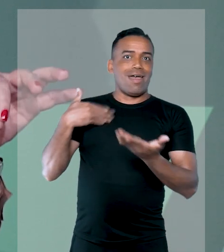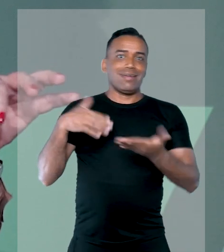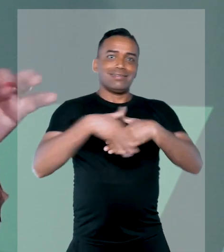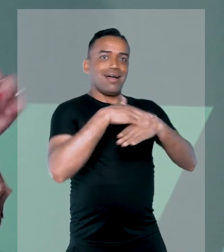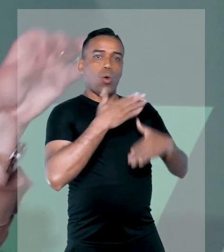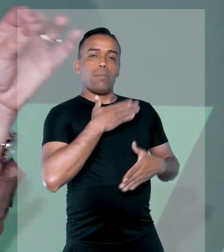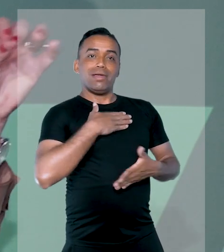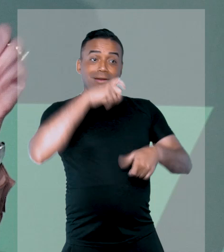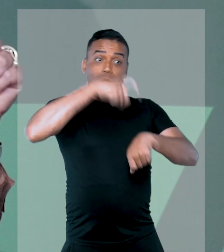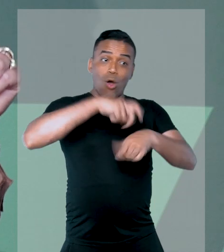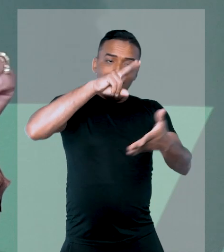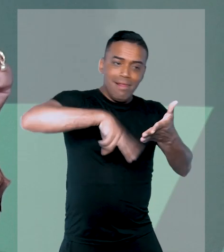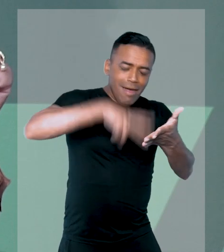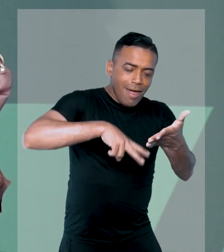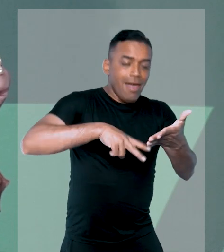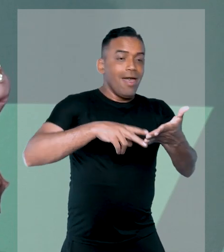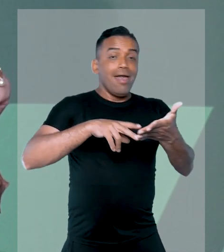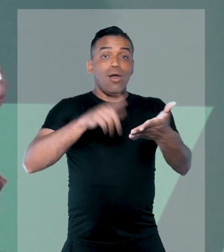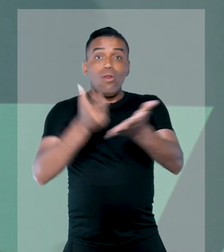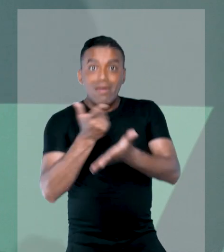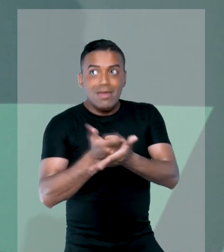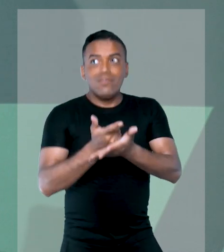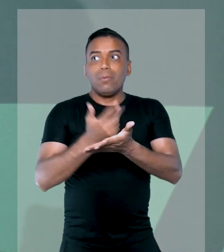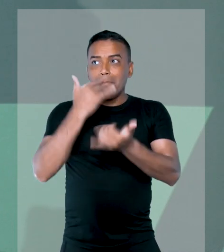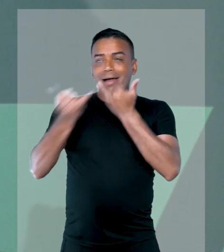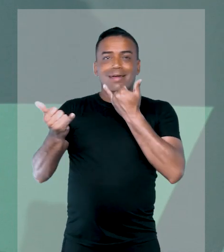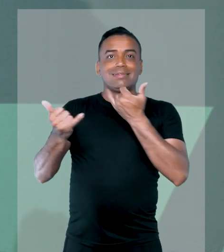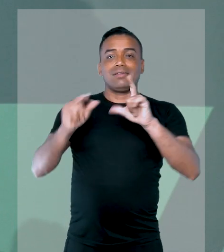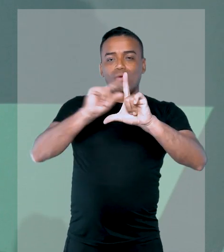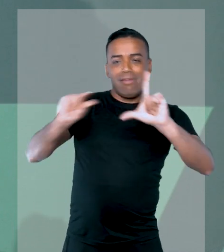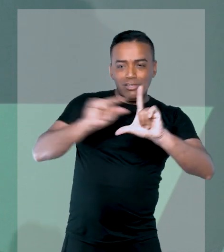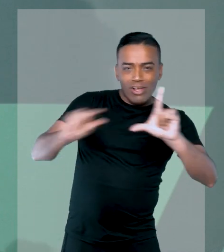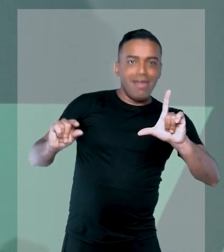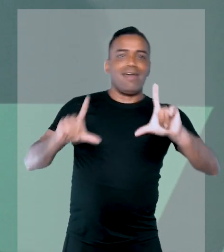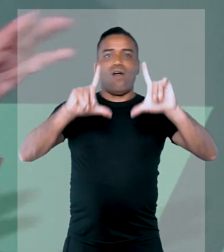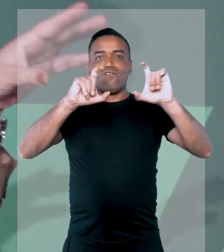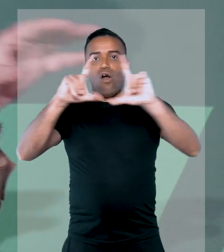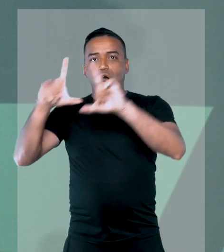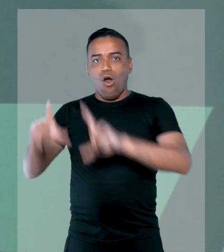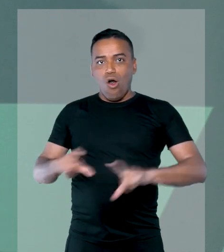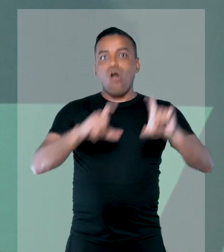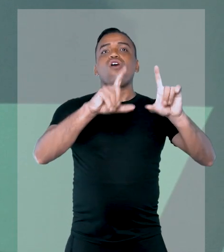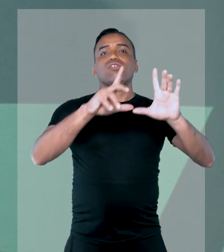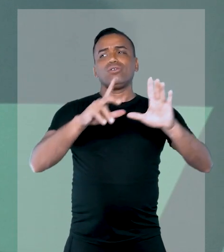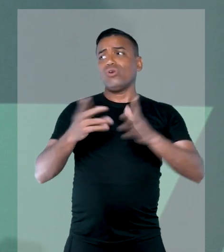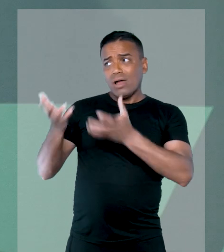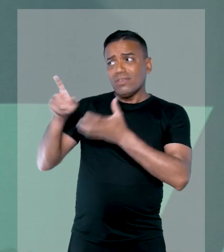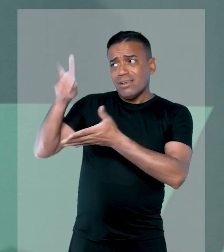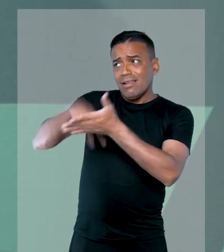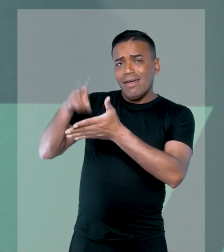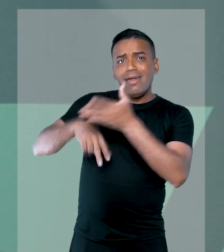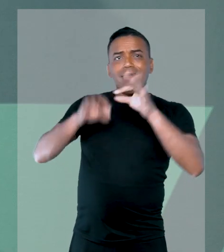muito, muito dela, assim, né? Tem as legendas, as fotos. Eu quero que você leia aqui para as pessoas